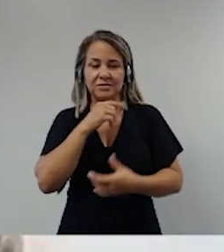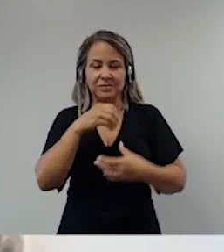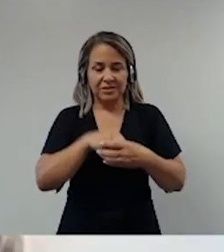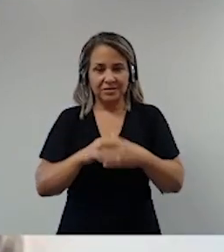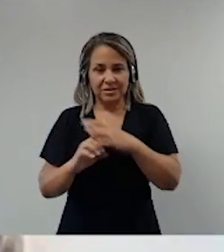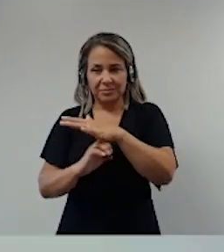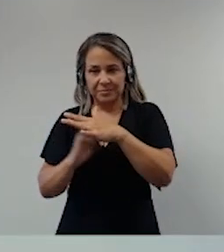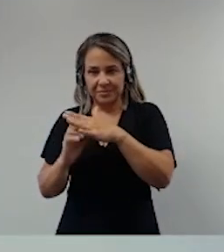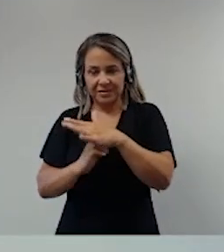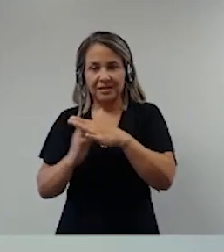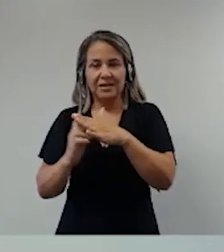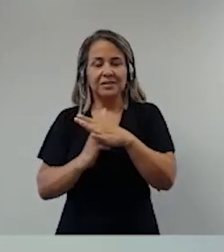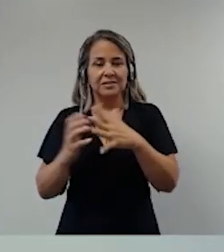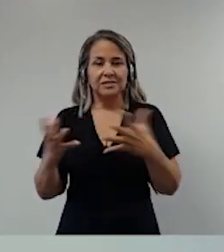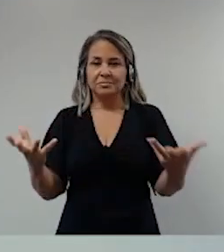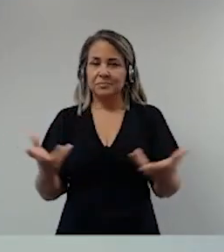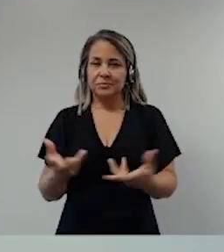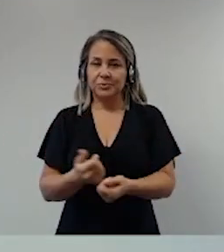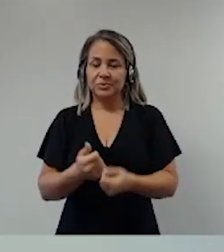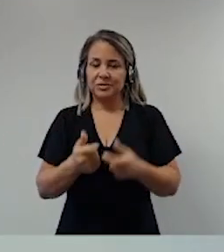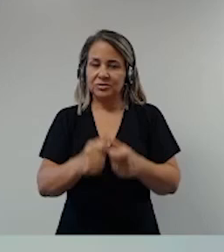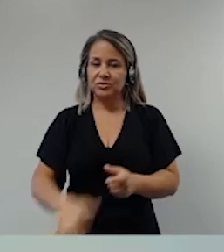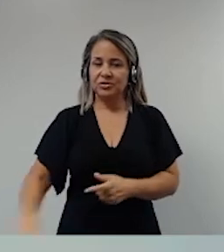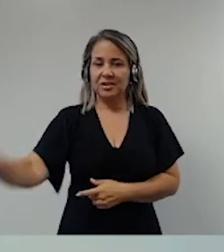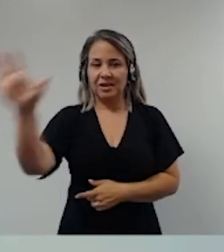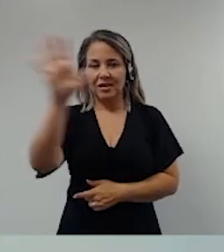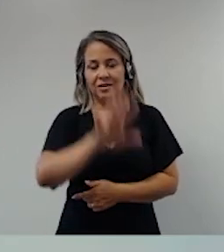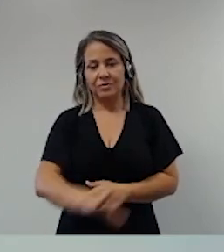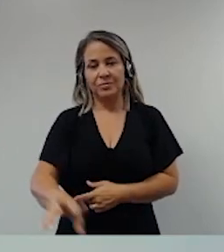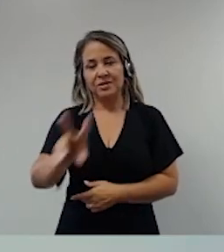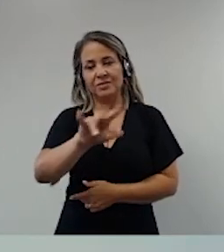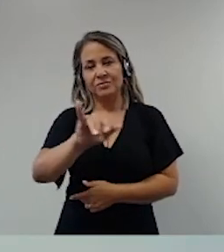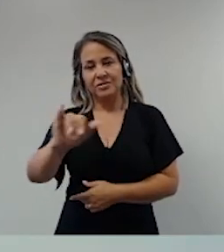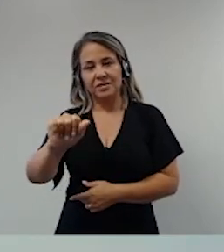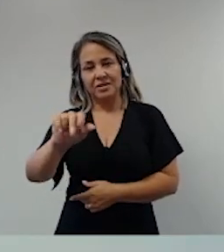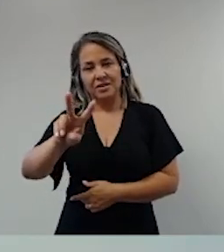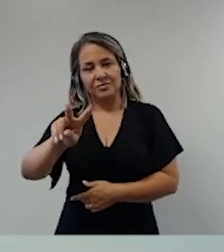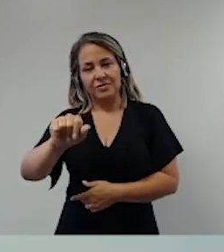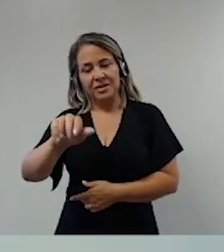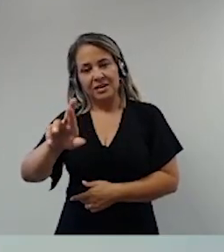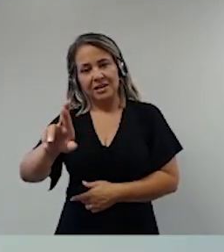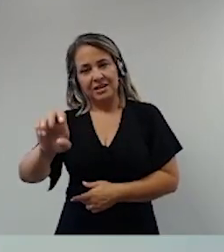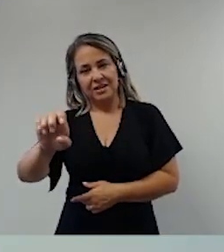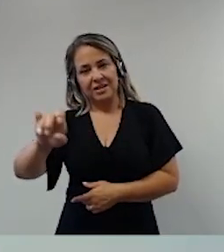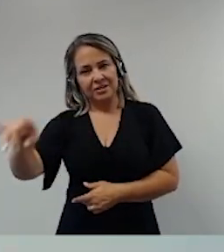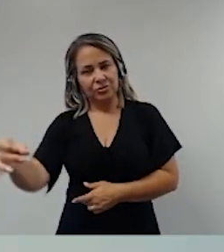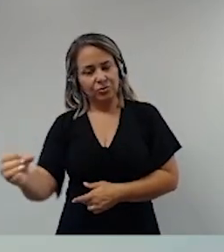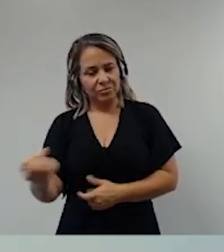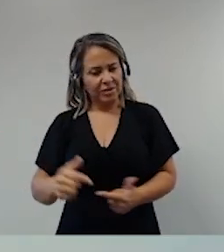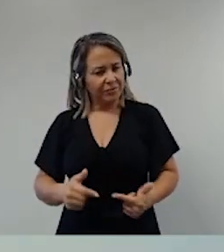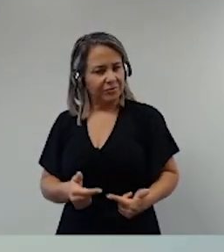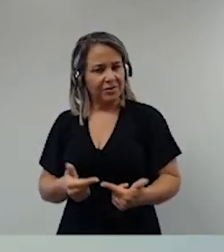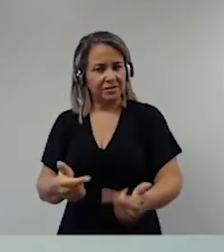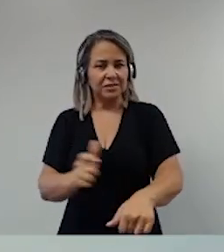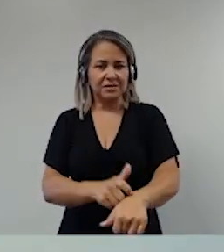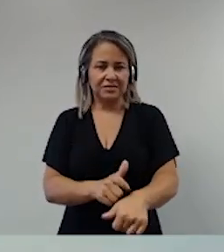as empresas, de um modo geral, e a Via Varejo, de um modo especial, vem enfrentando esse momento?